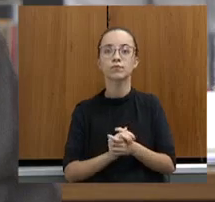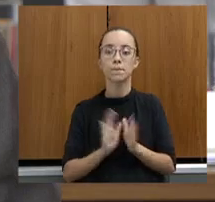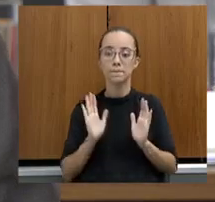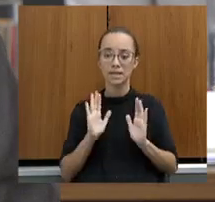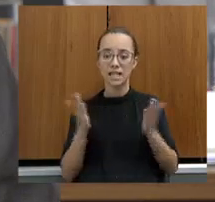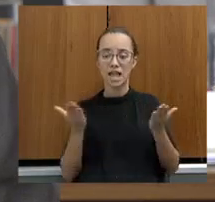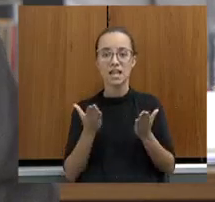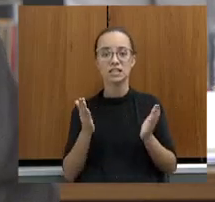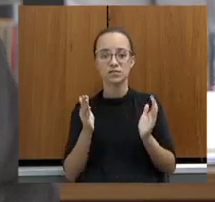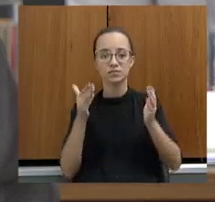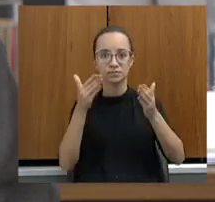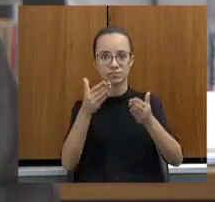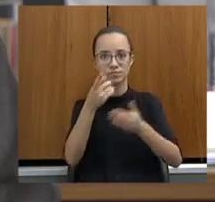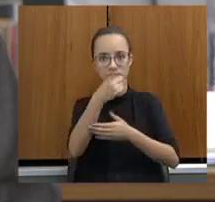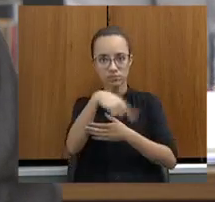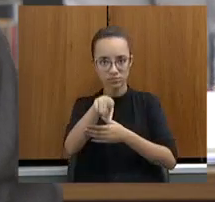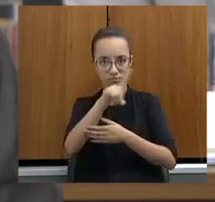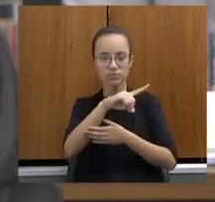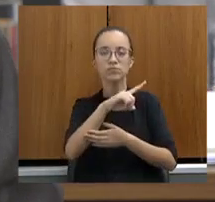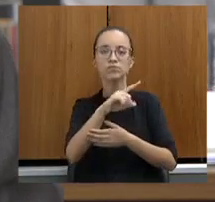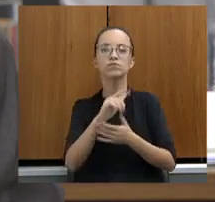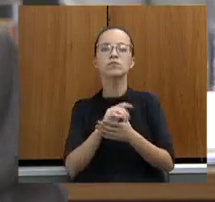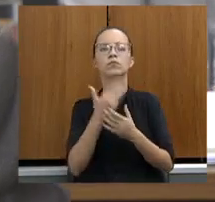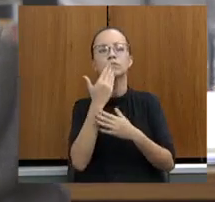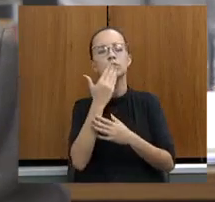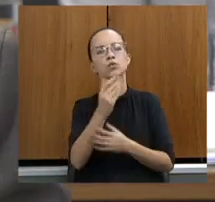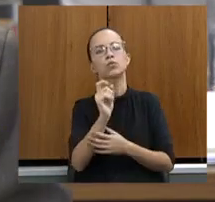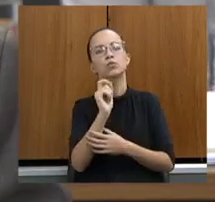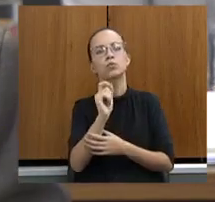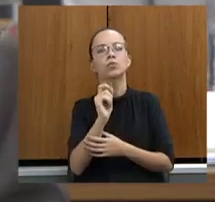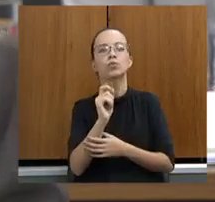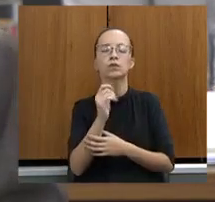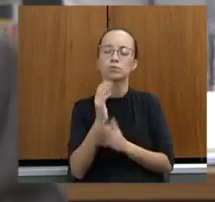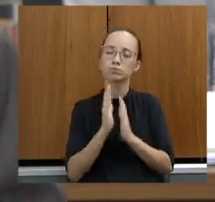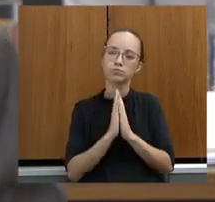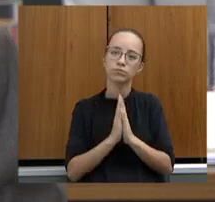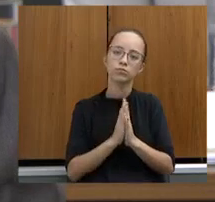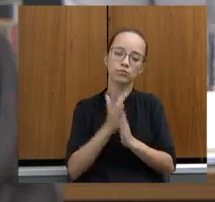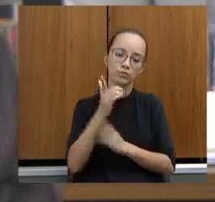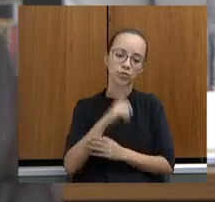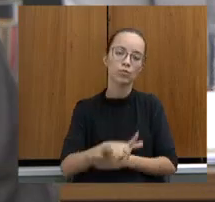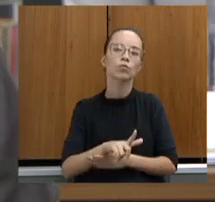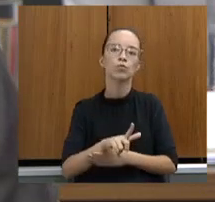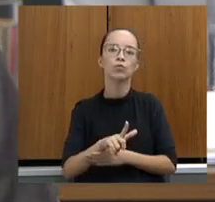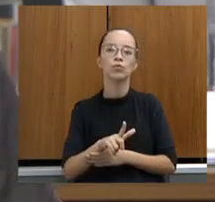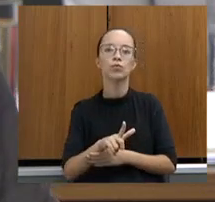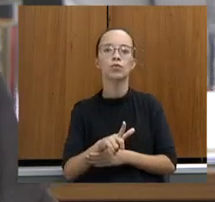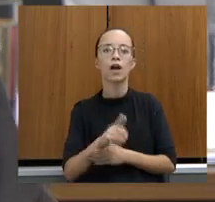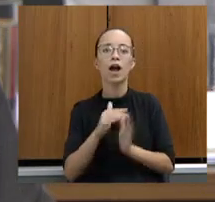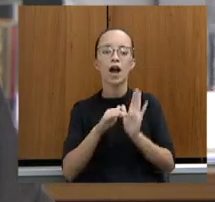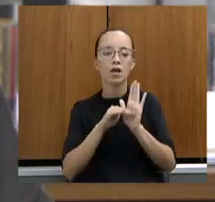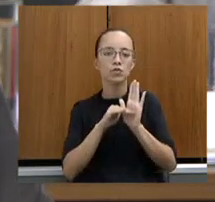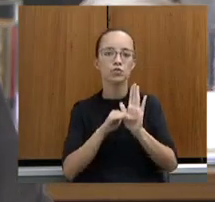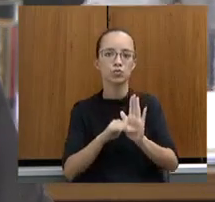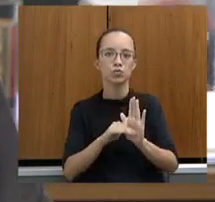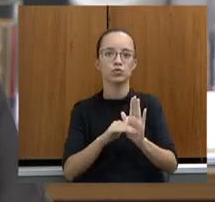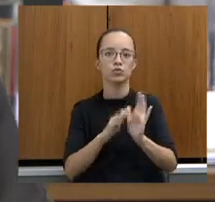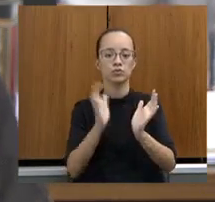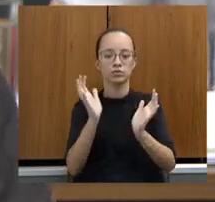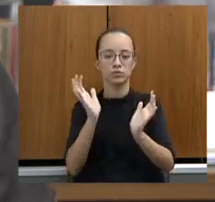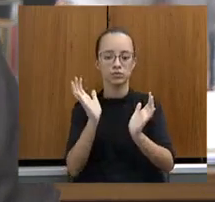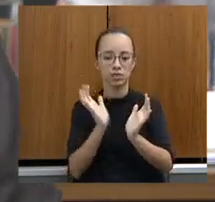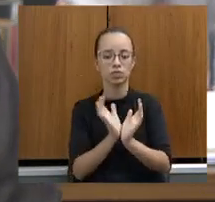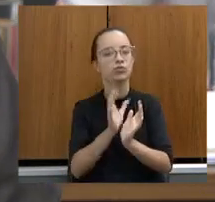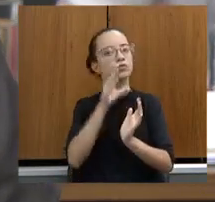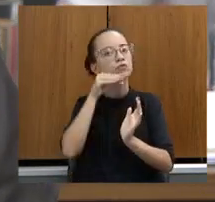direcionada ao Senhor e ao chegar tarde de fazenda pedindo mais uma vez ajude os nossos servidores da Segurança